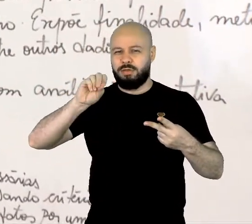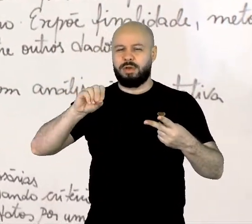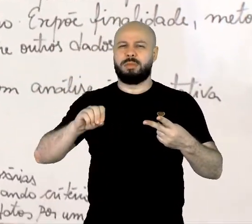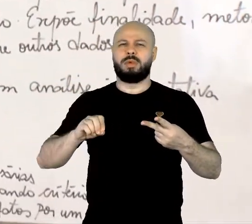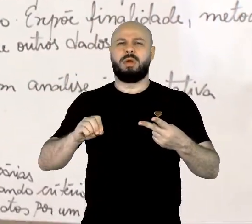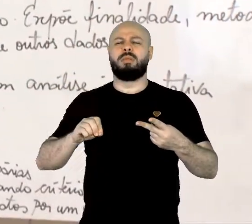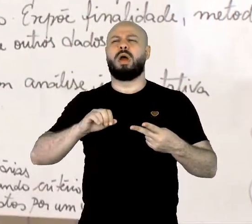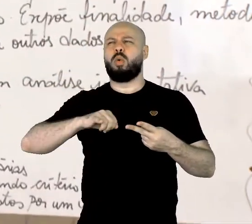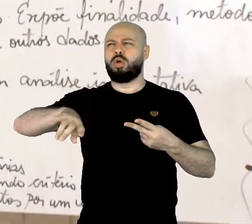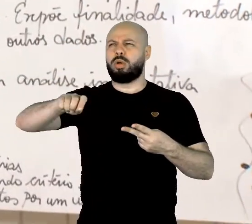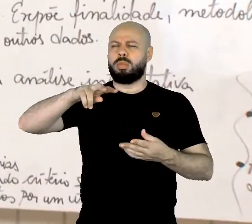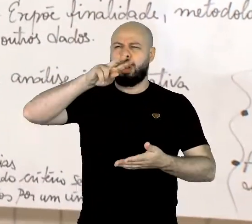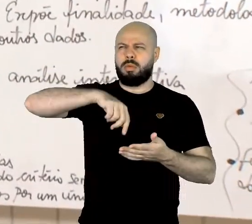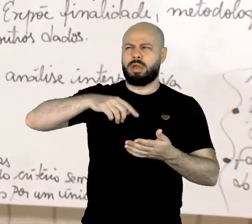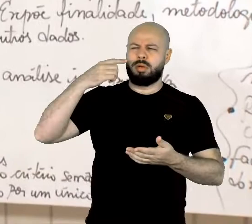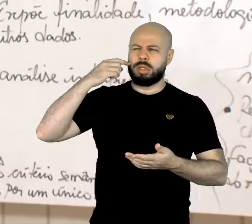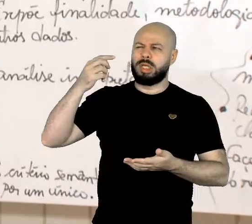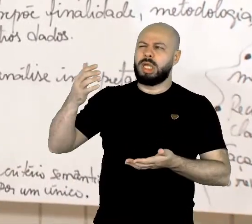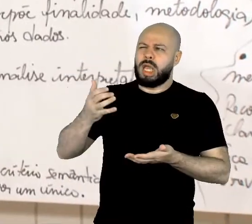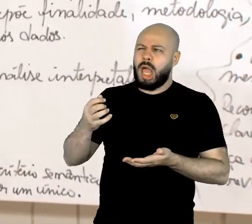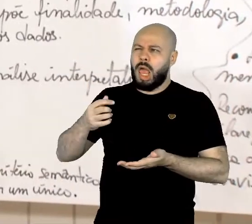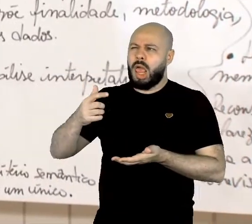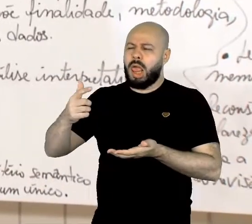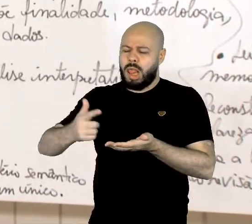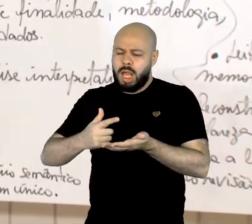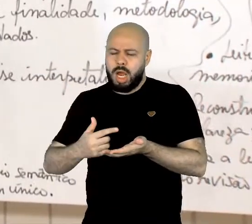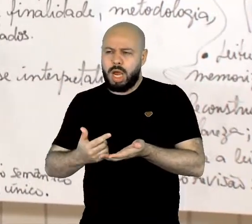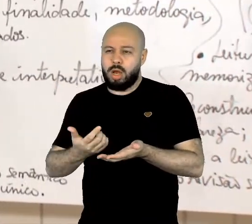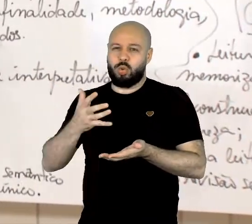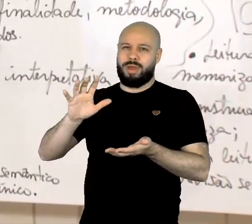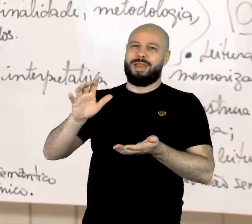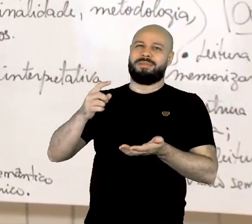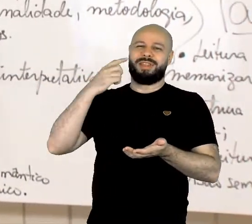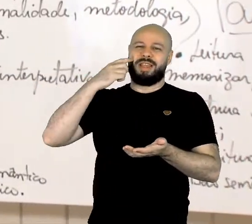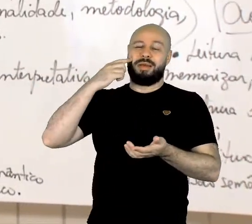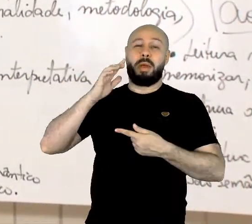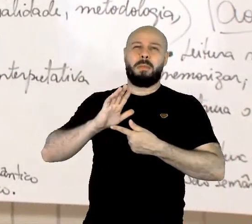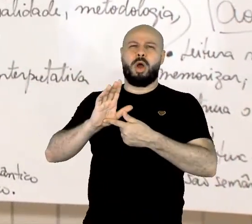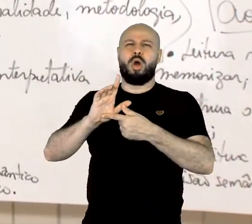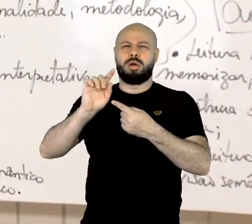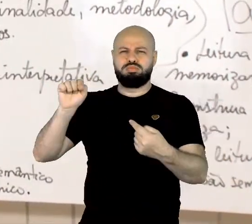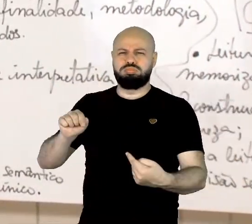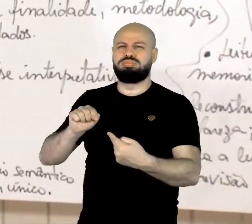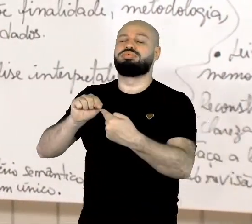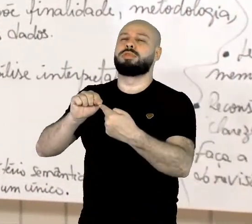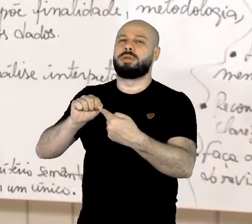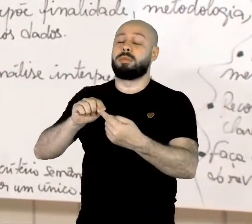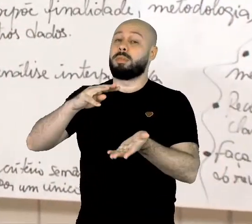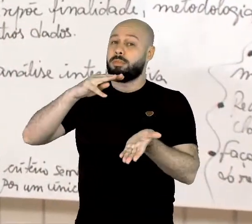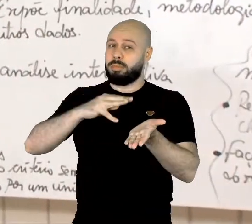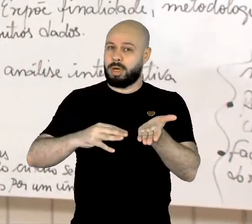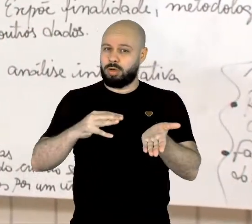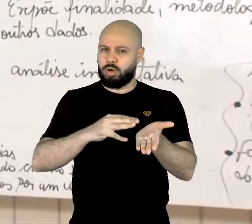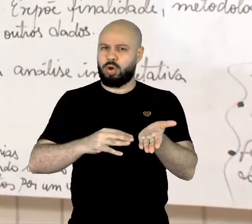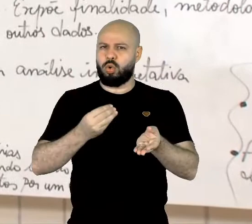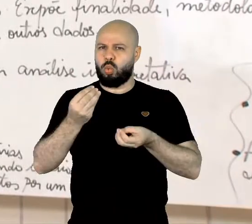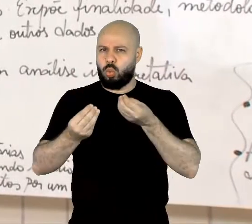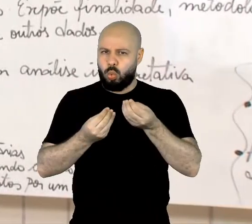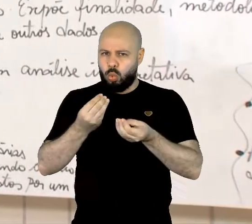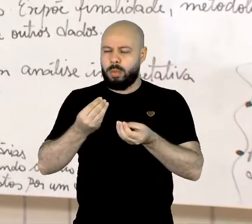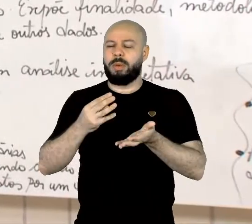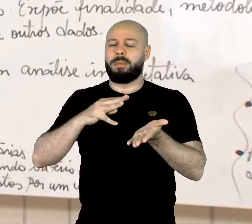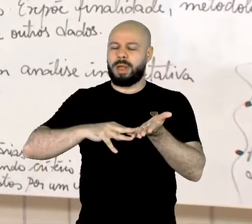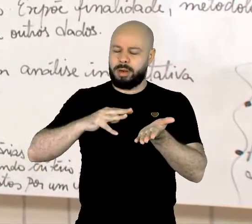possa definir a conveniência da leitura do texto inteiro, expõe finalidade, metodologia, o método